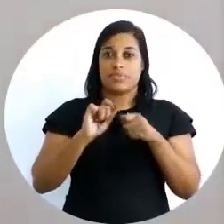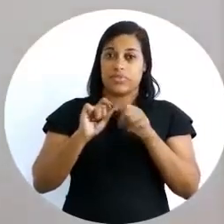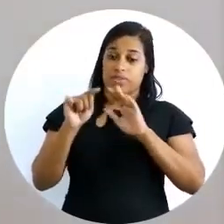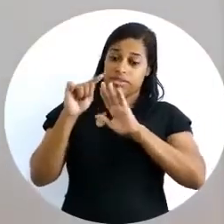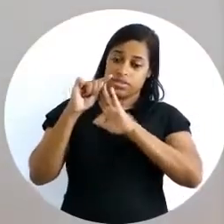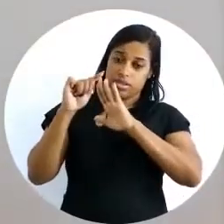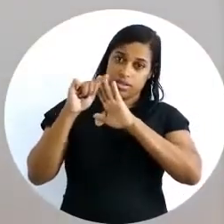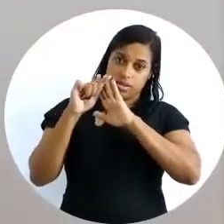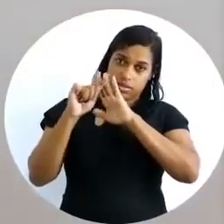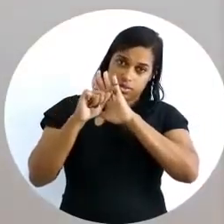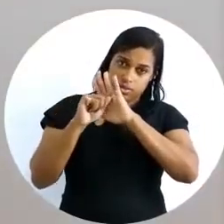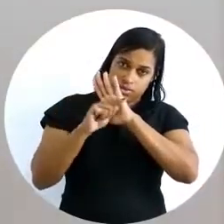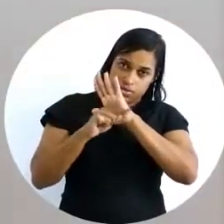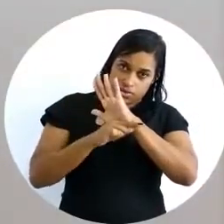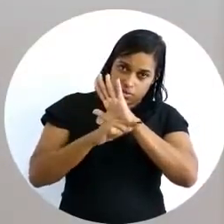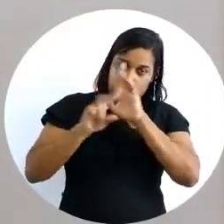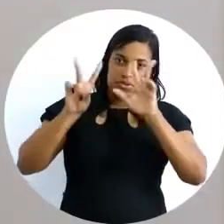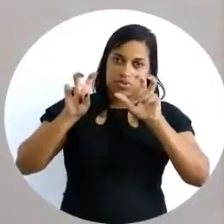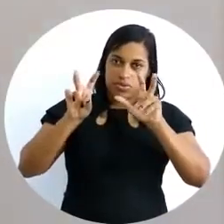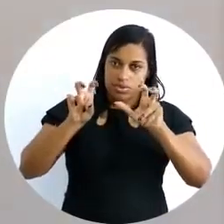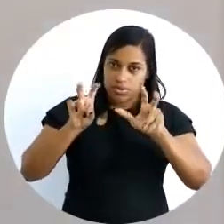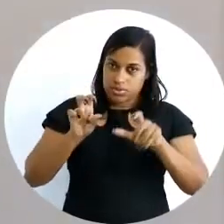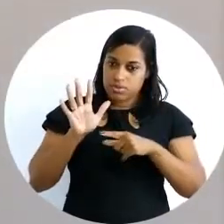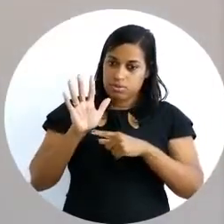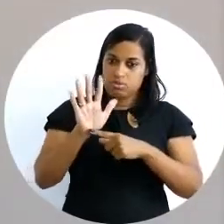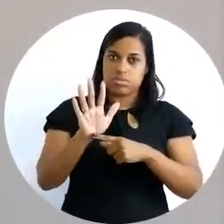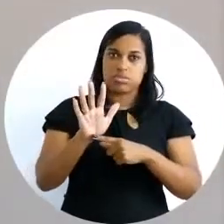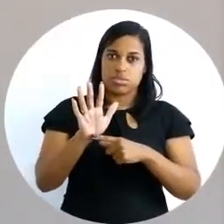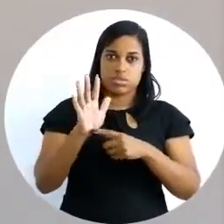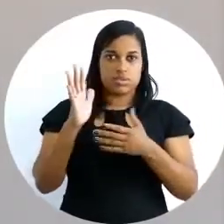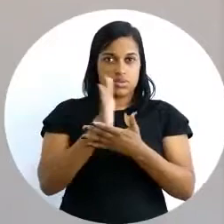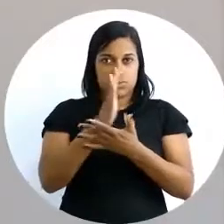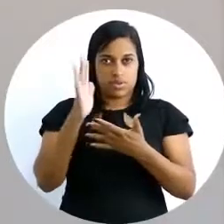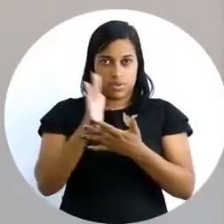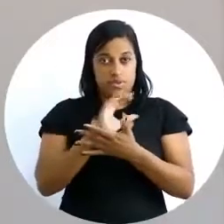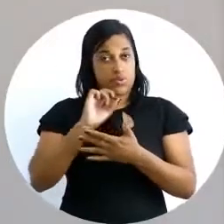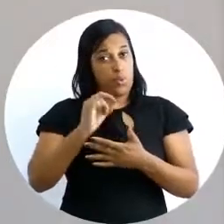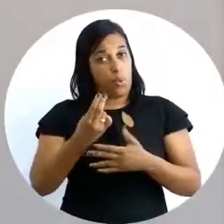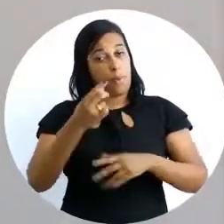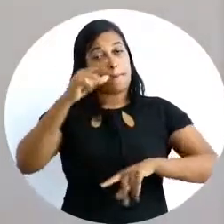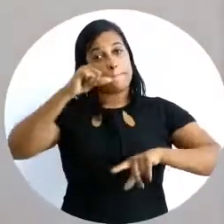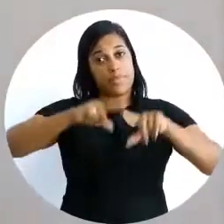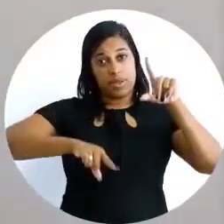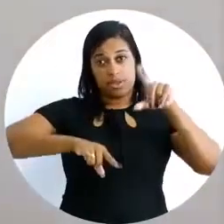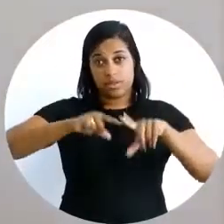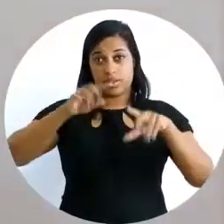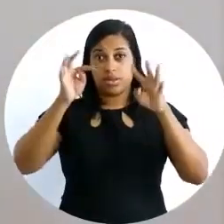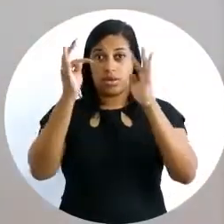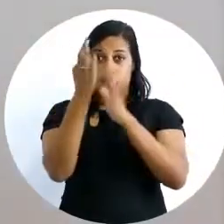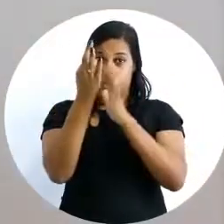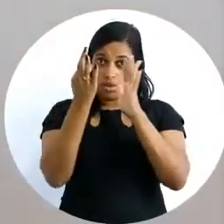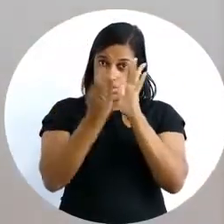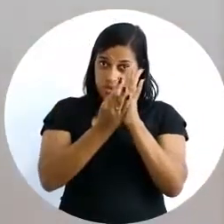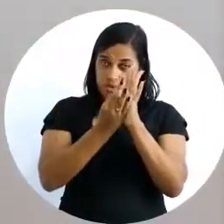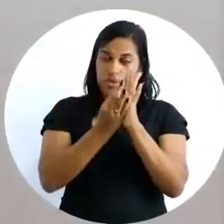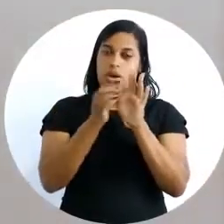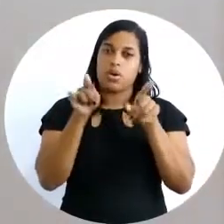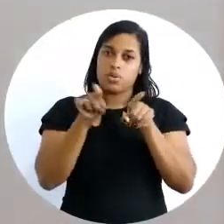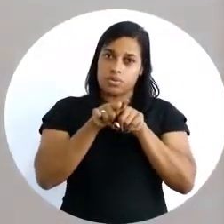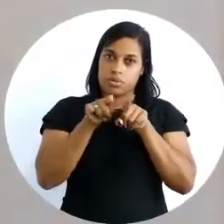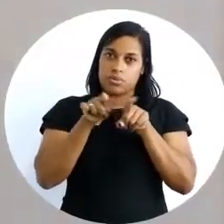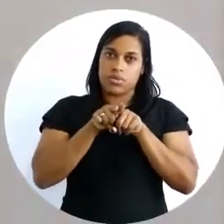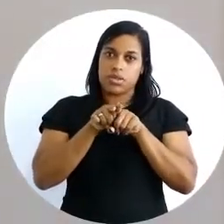a listagem dos assuntos que aparecem ao longo do livro ou do material textual